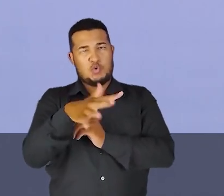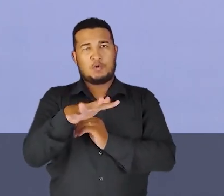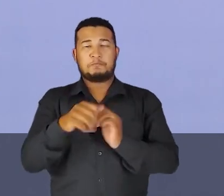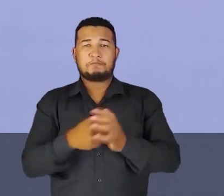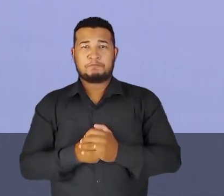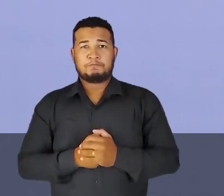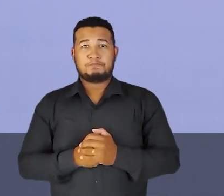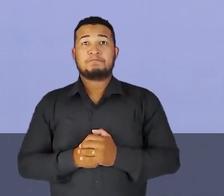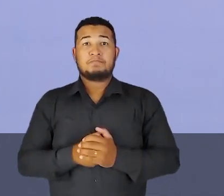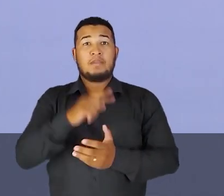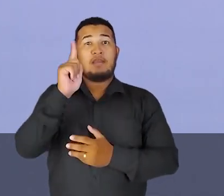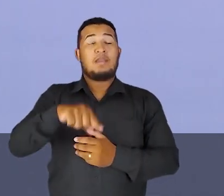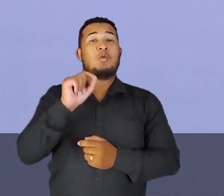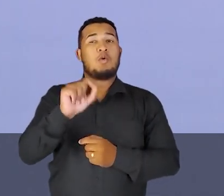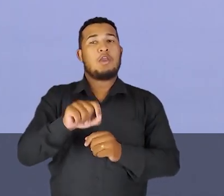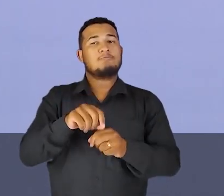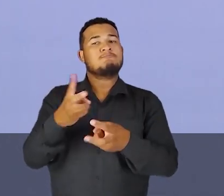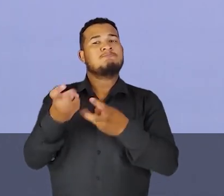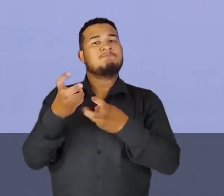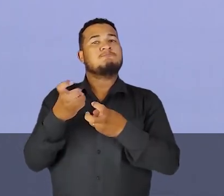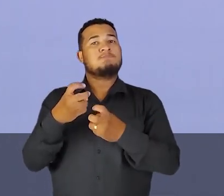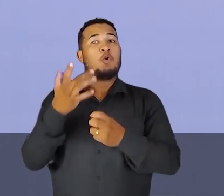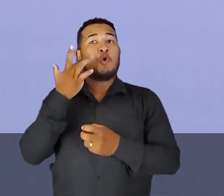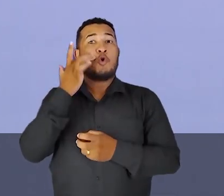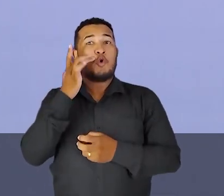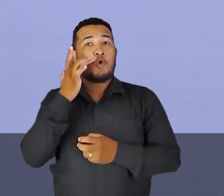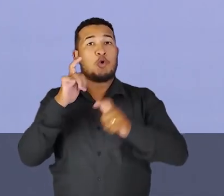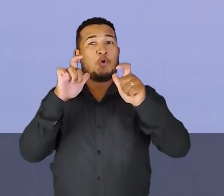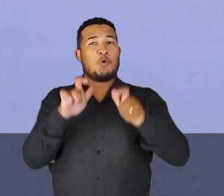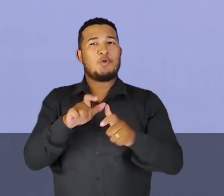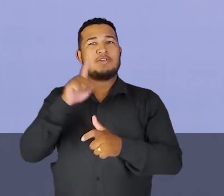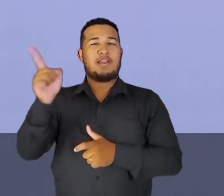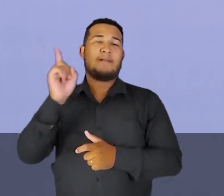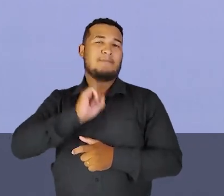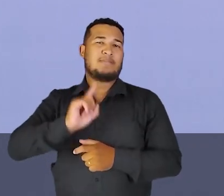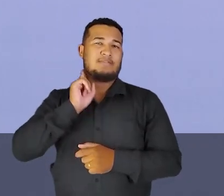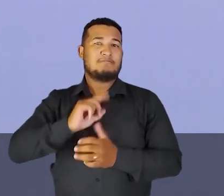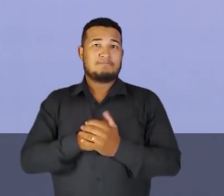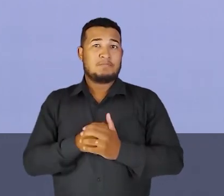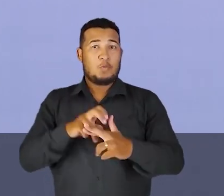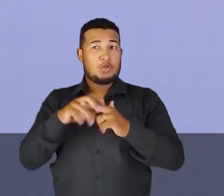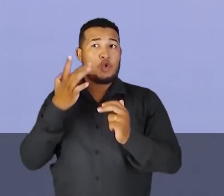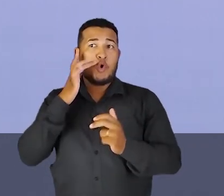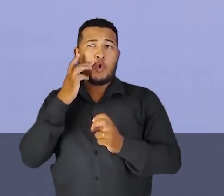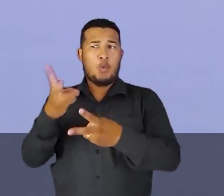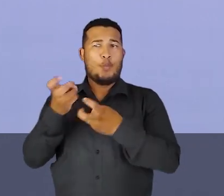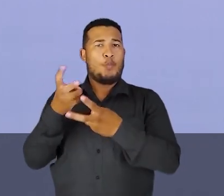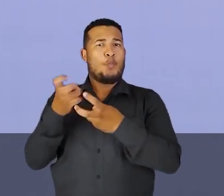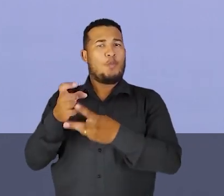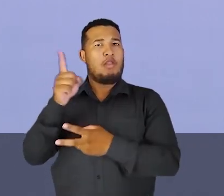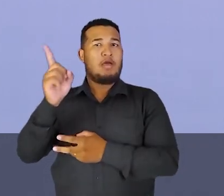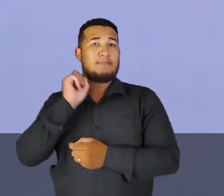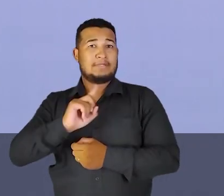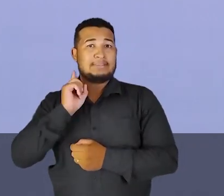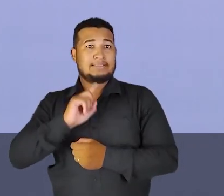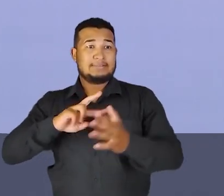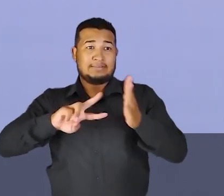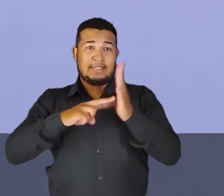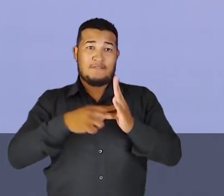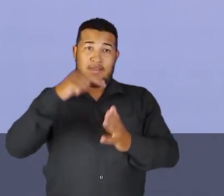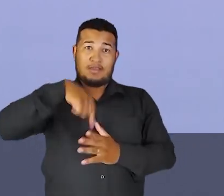bom? Que é a exploração de ouro em Minas Gerais. Com a exploração de ouro em Minas Gerais, o estado